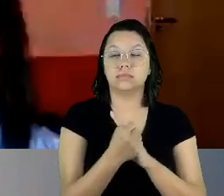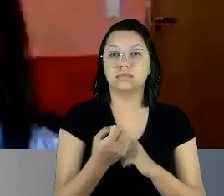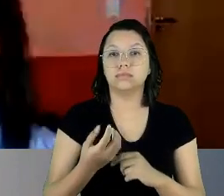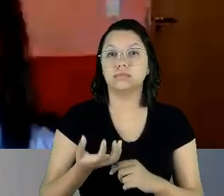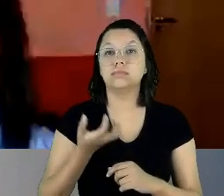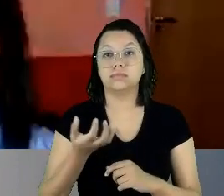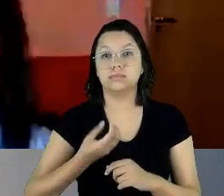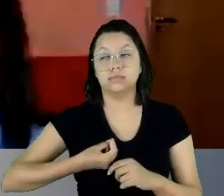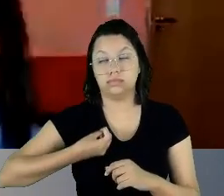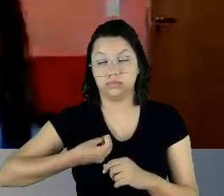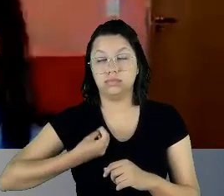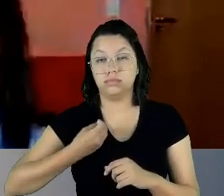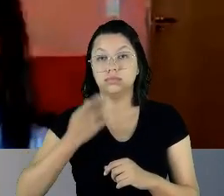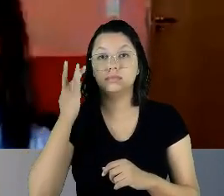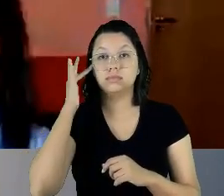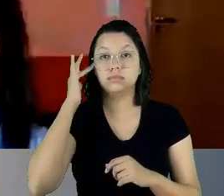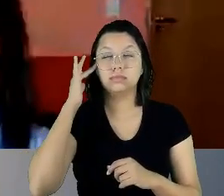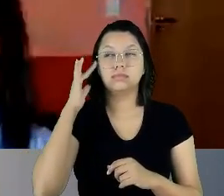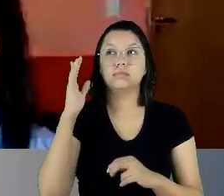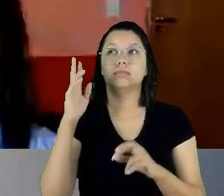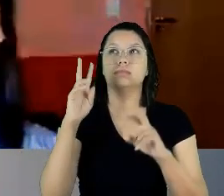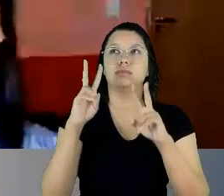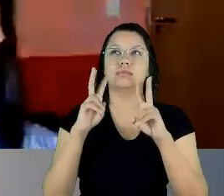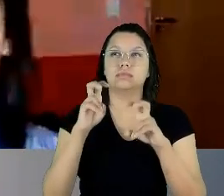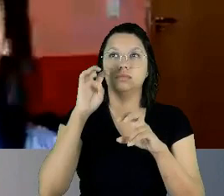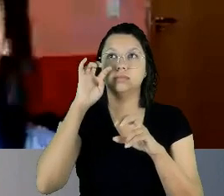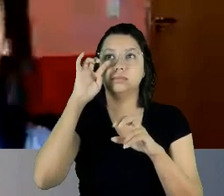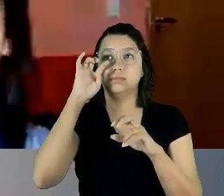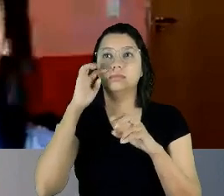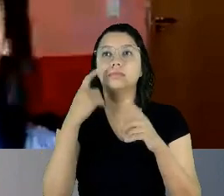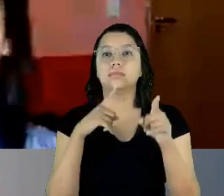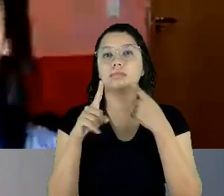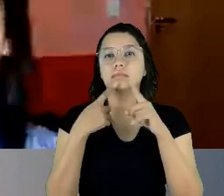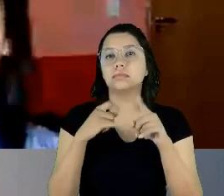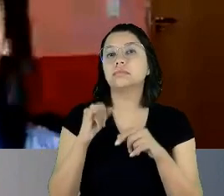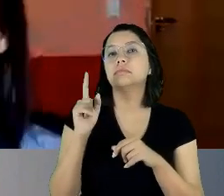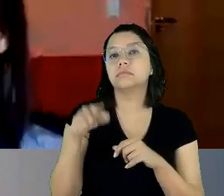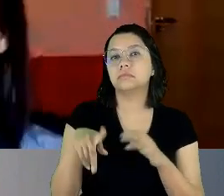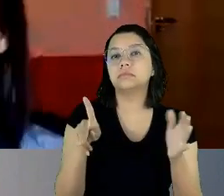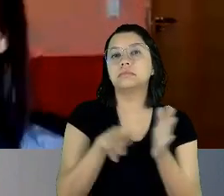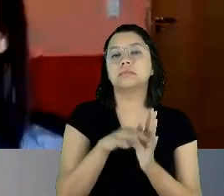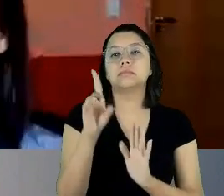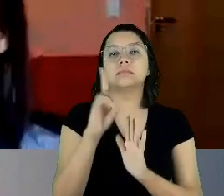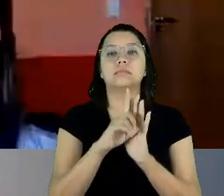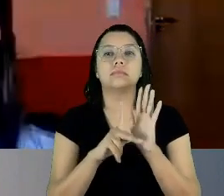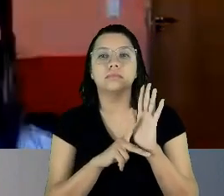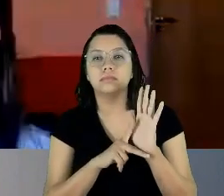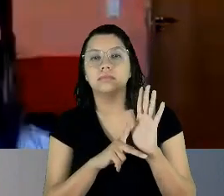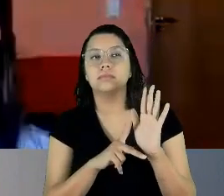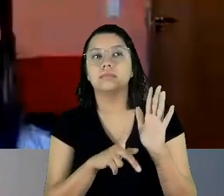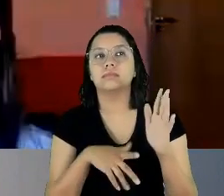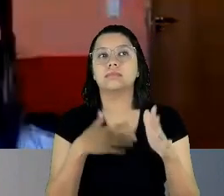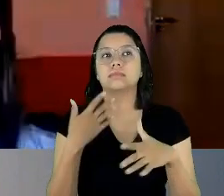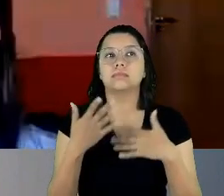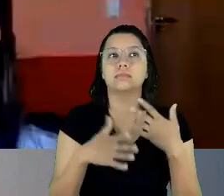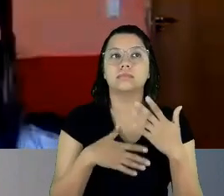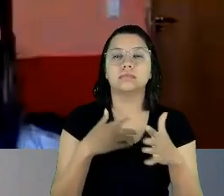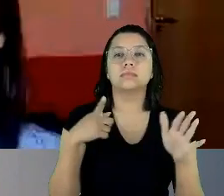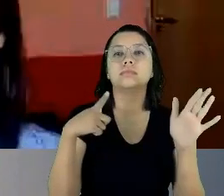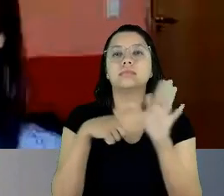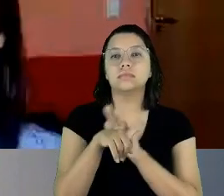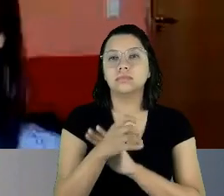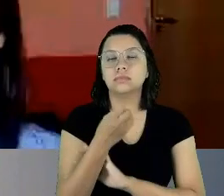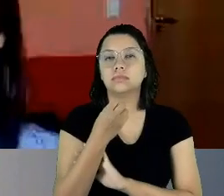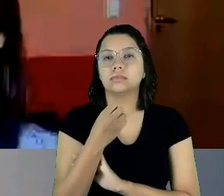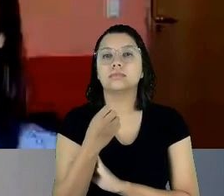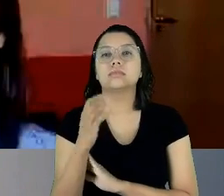gostaria de viver. E aí eu acho que isso entra muito... E assim, há discussões, né, se isso é ou não um papel do direito penal, mas enfim... essa questão